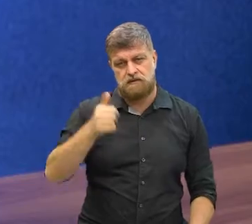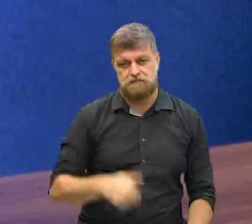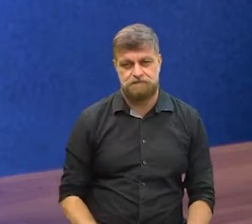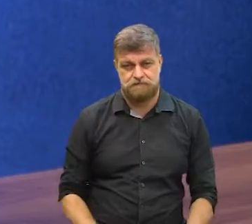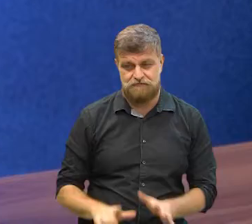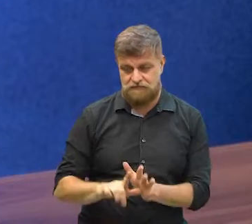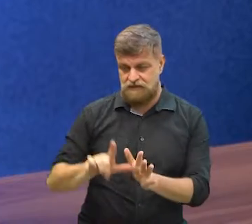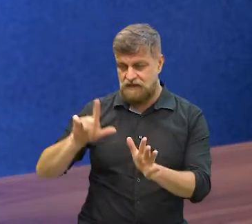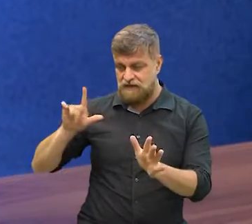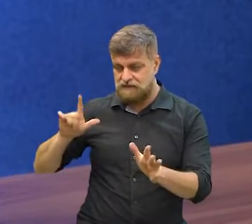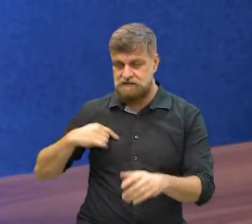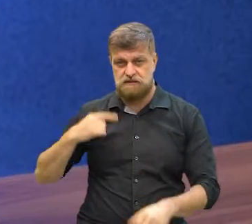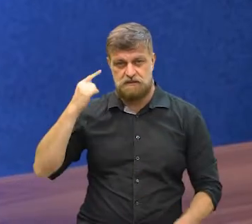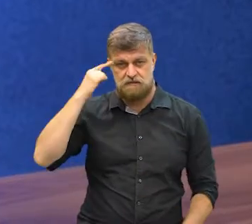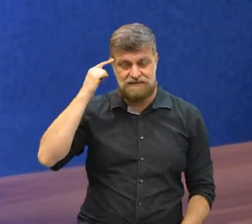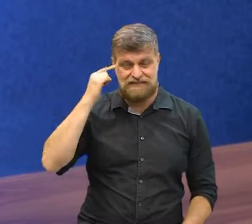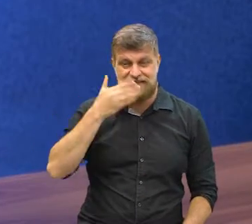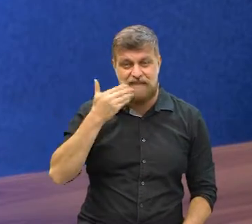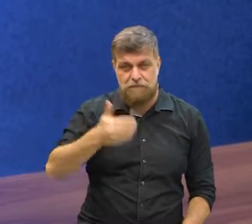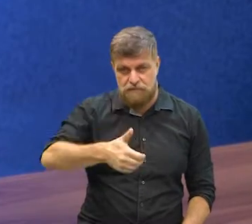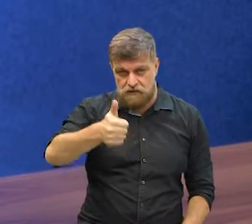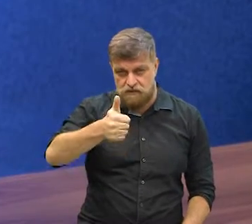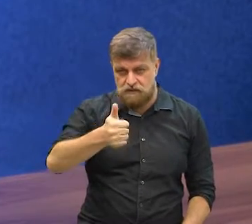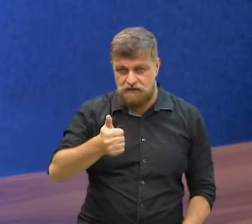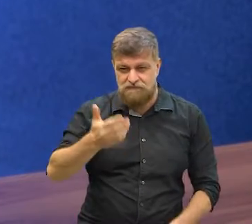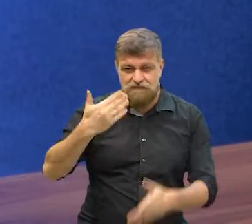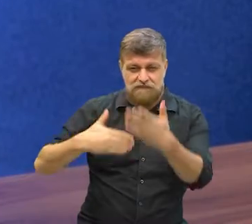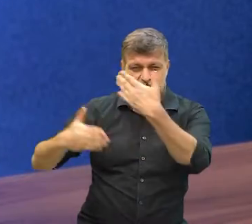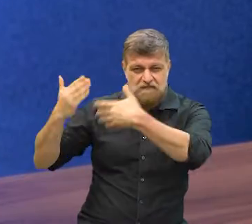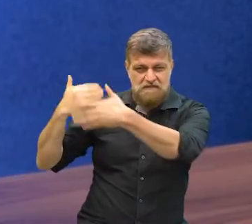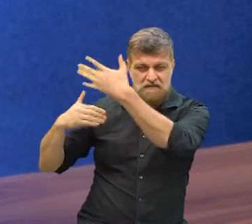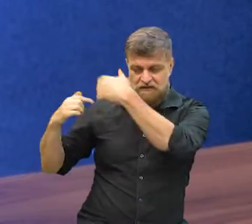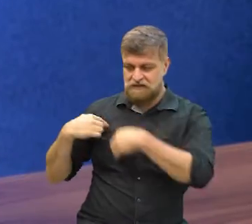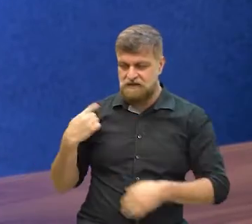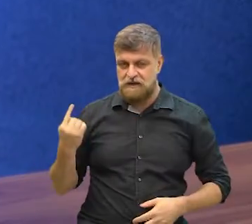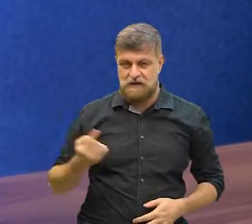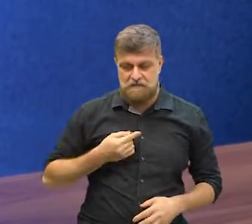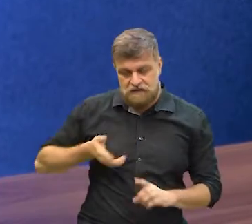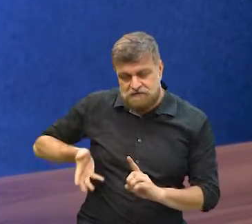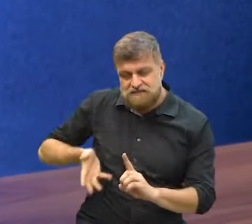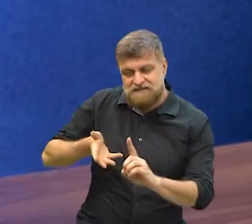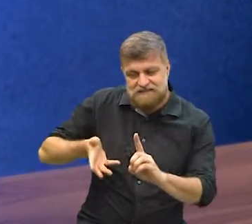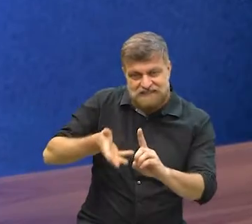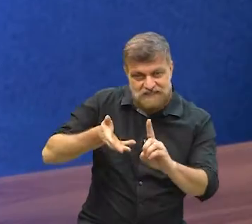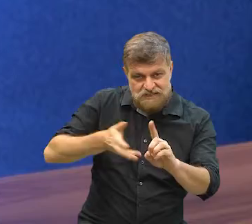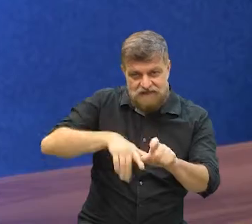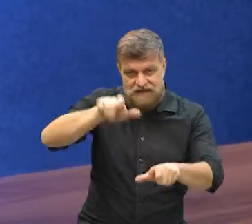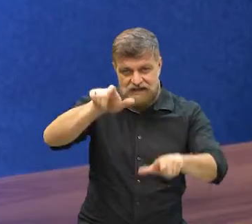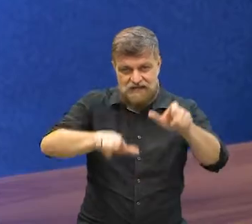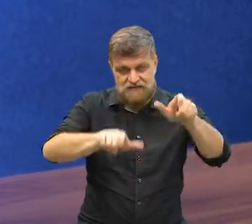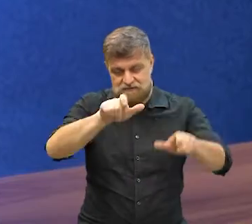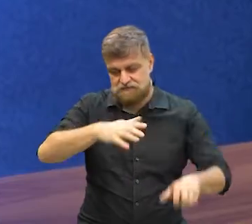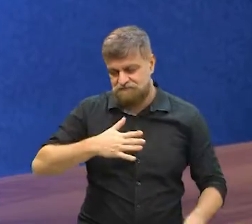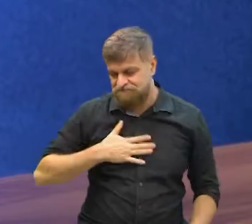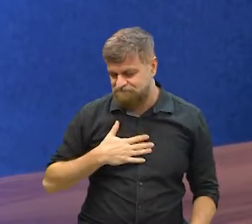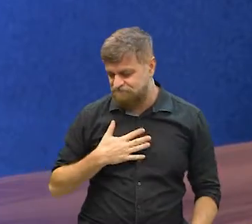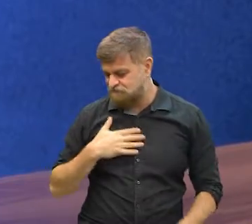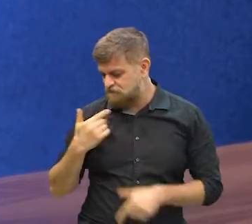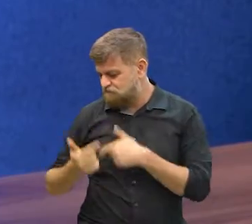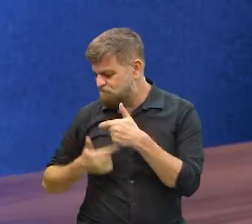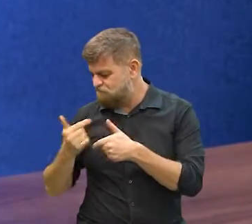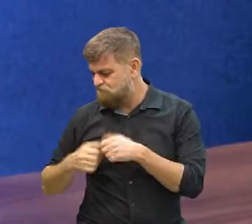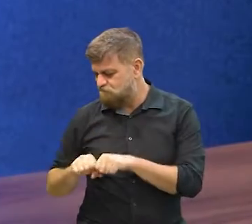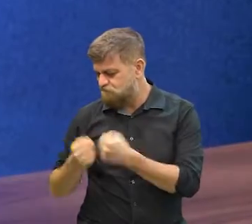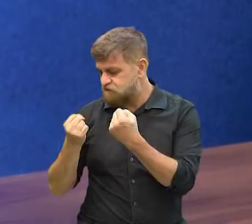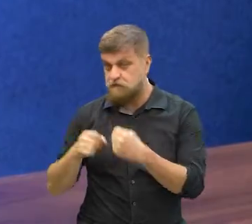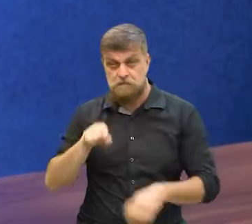Antes da gente falar dessa melhora, eu quero que você volte e conte um pouquinho mais, até para inspirar quem está em casa e falar: ai, meu negócio não está indo,